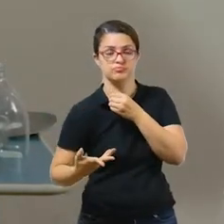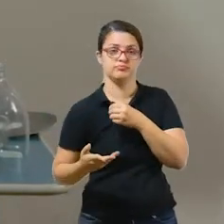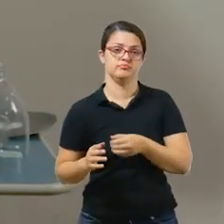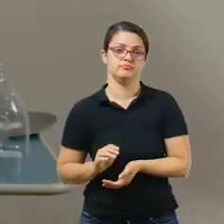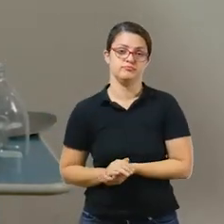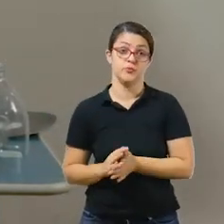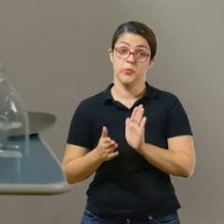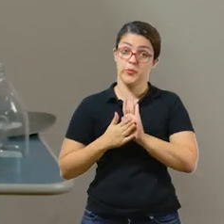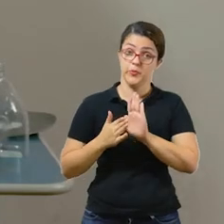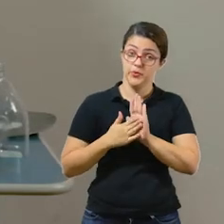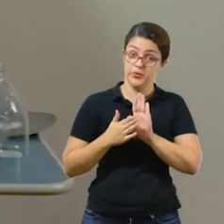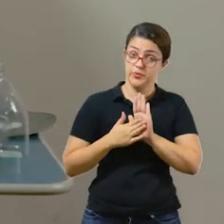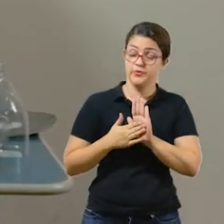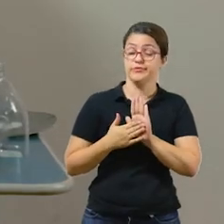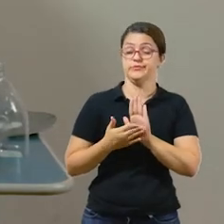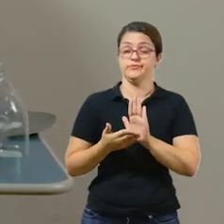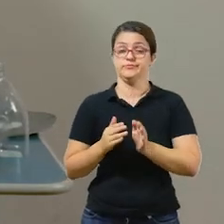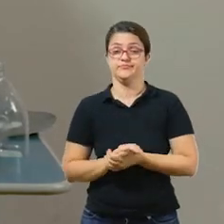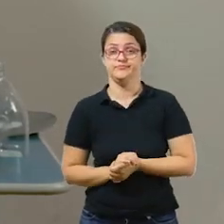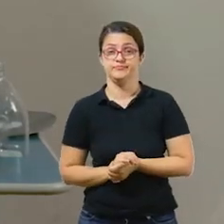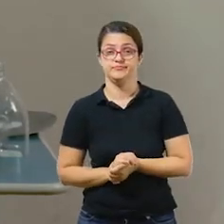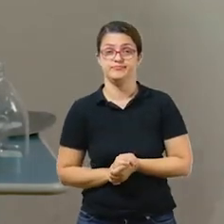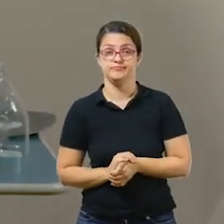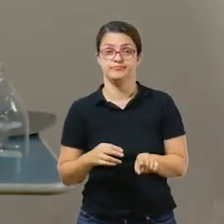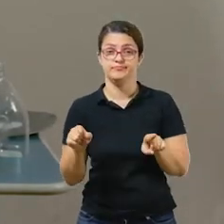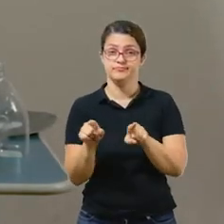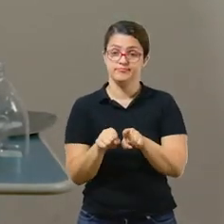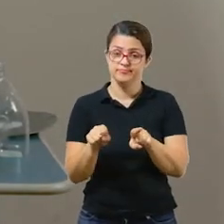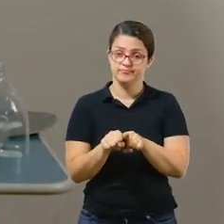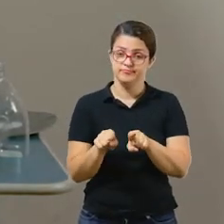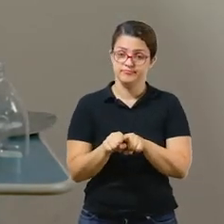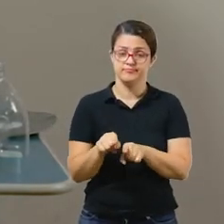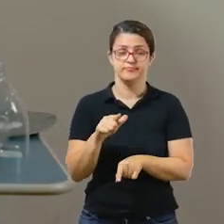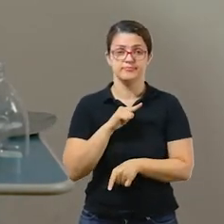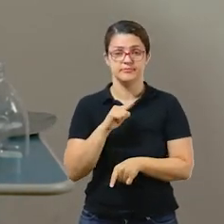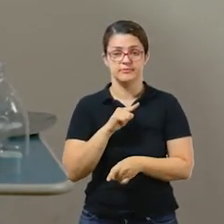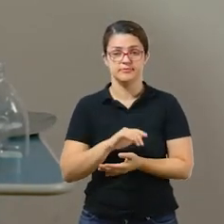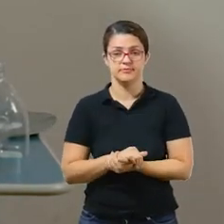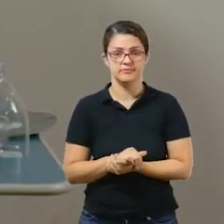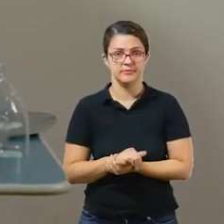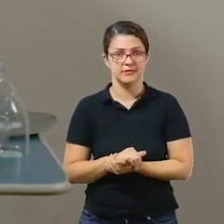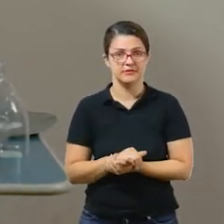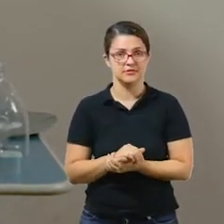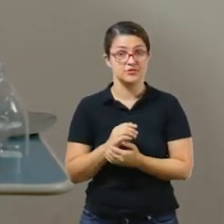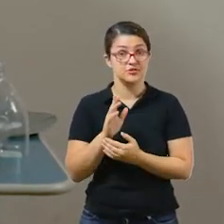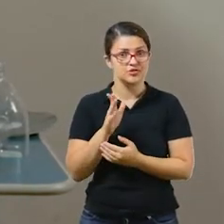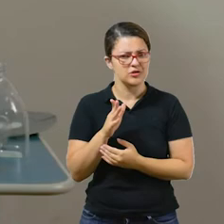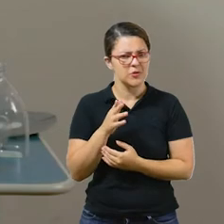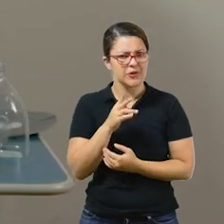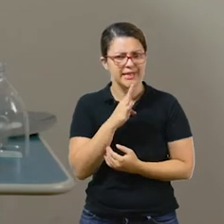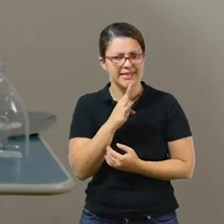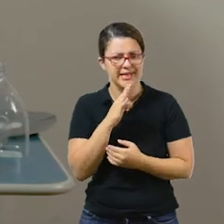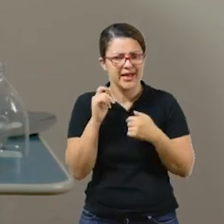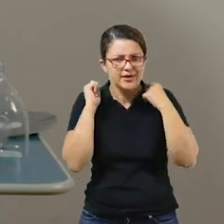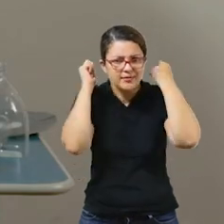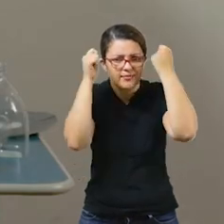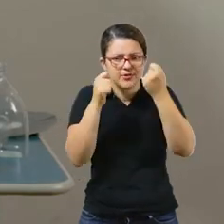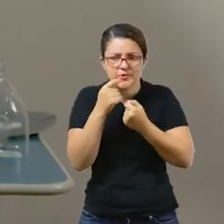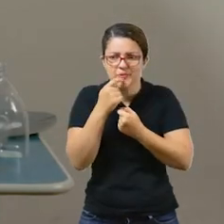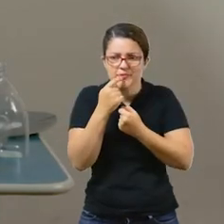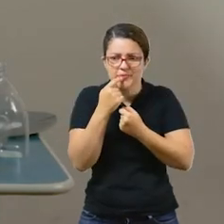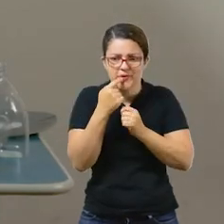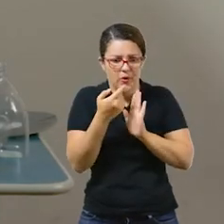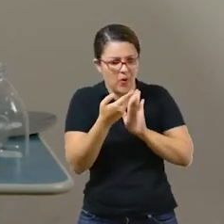uma proposta para vocês. Temos também, quem nunca ouviu falar, da nossa Chapeuzinho Vermelho. Olha